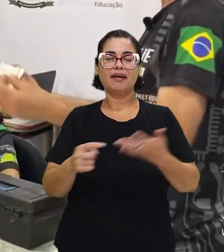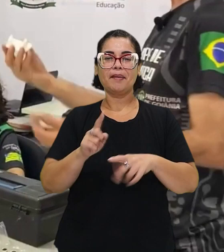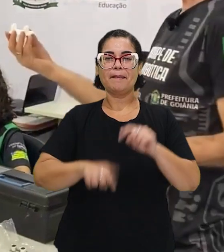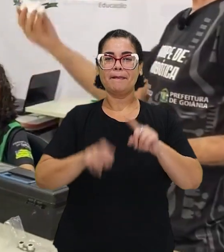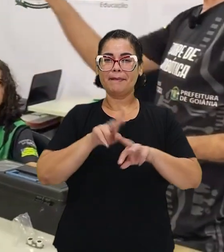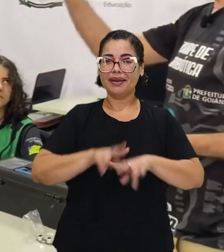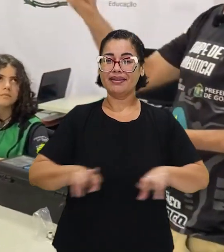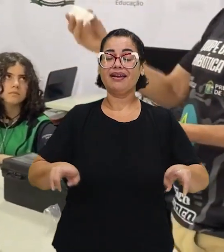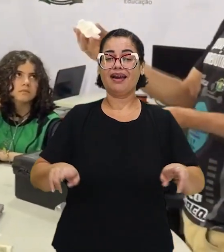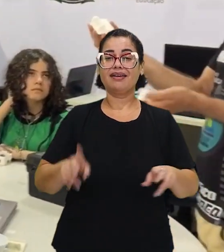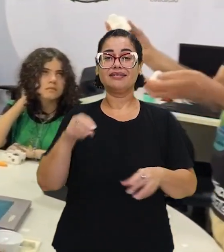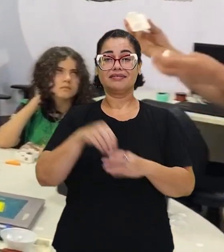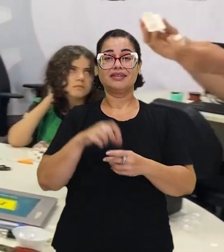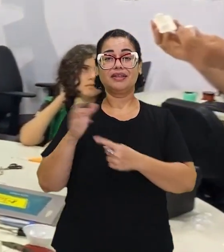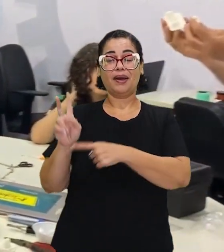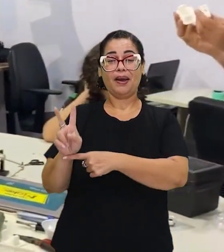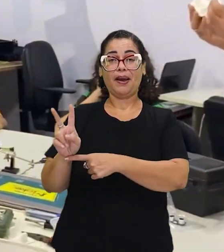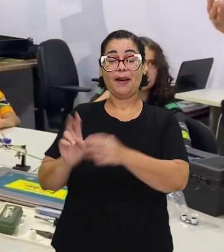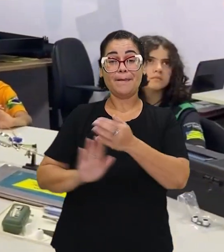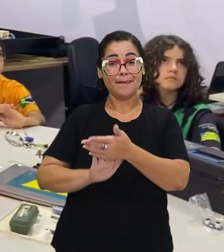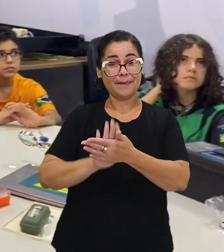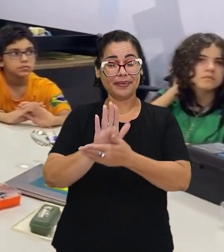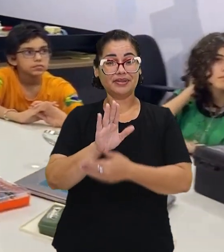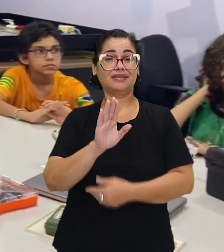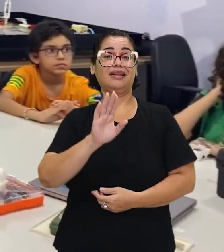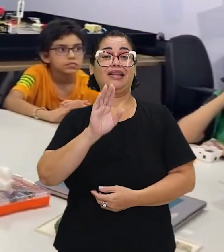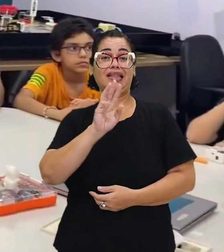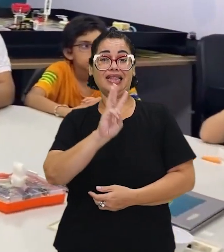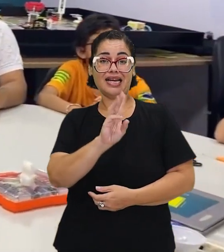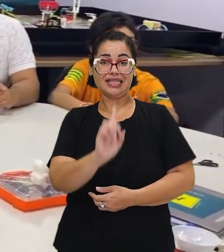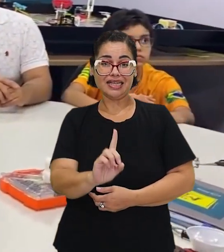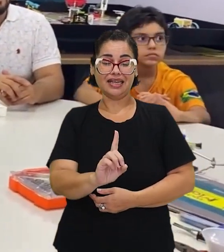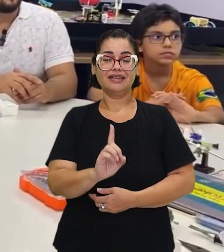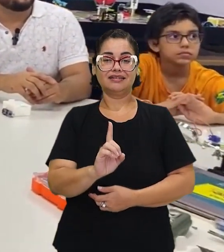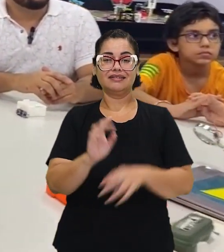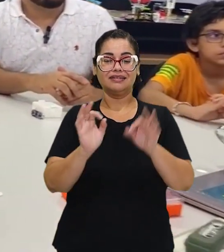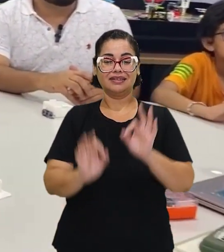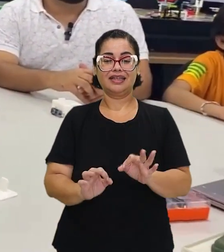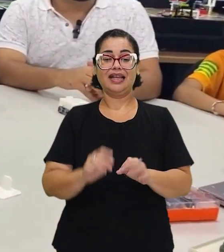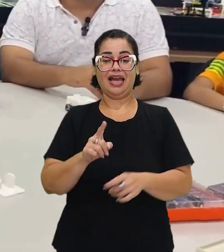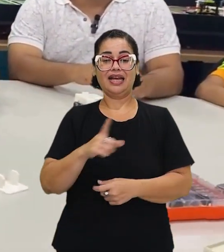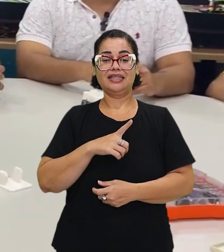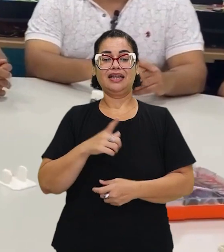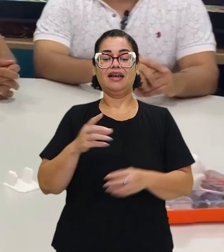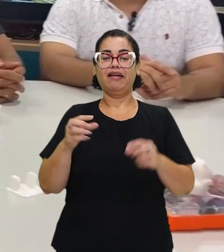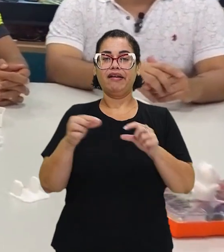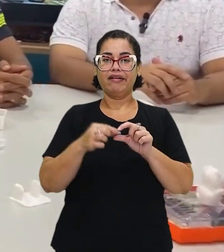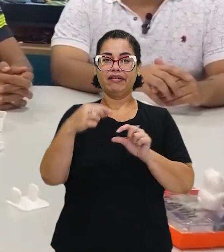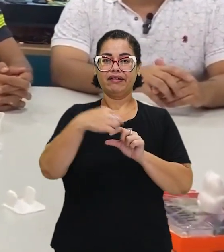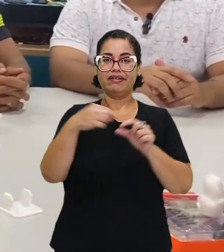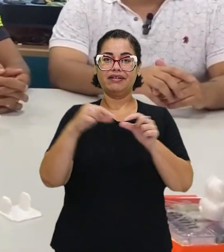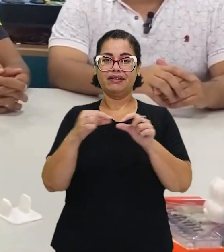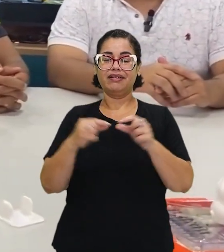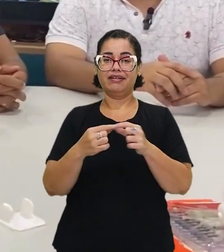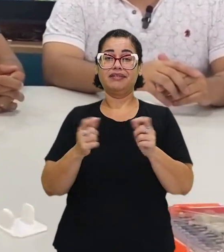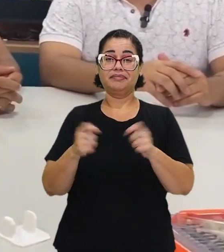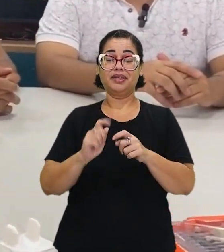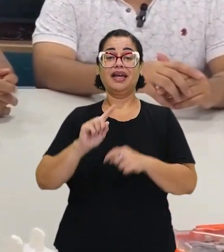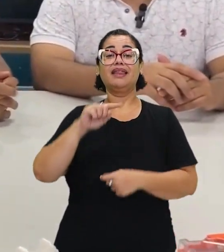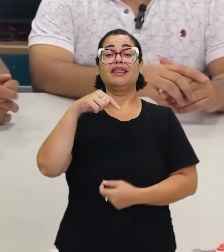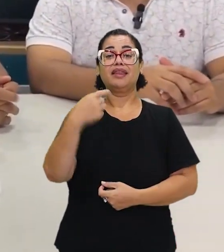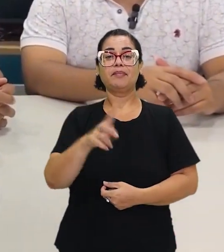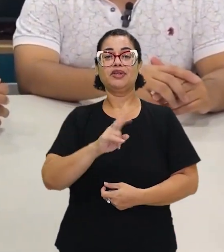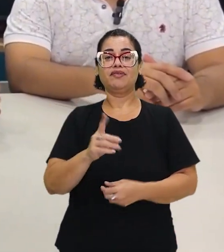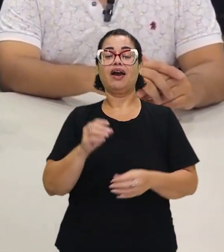tem aqui, que foi impressa na impressora 3D, tá certo? Essas peças são encaixadas e depois